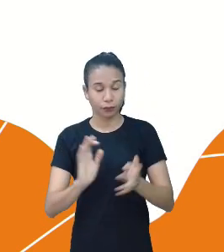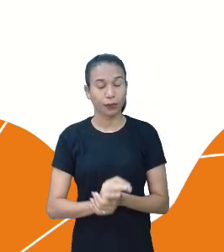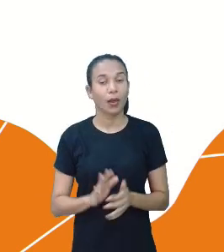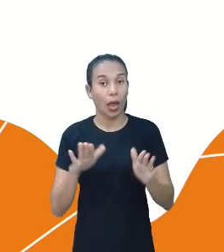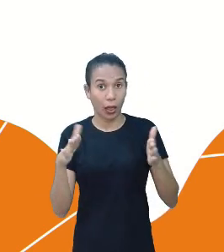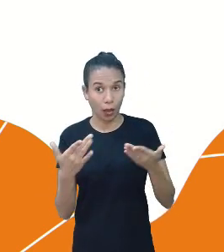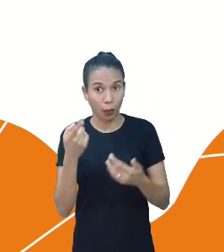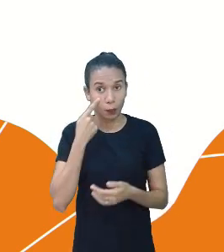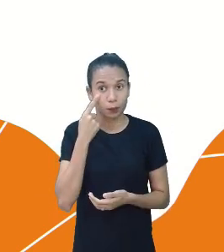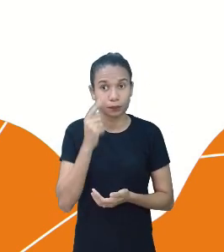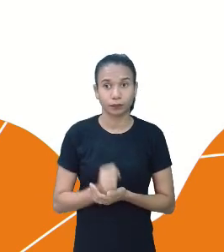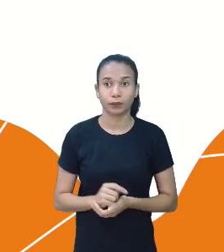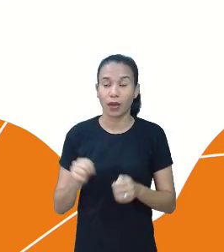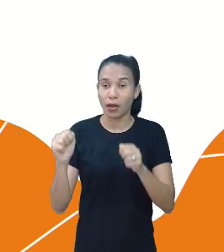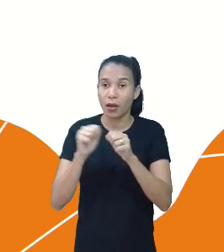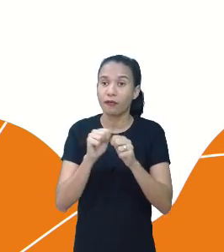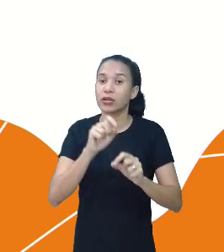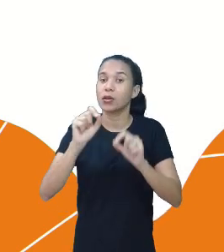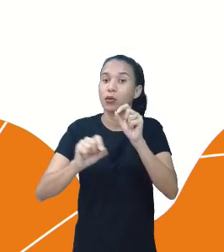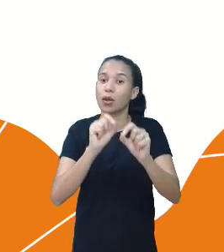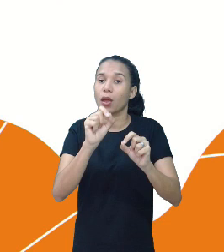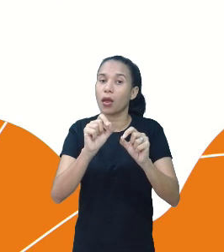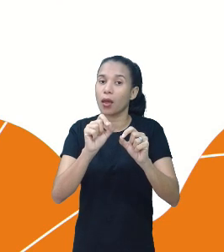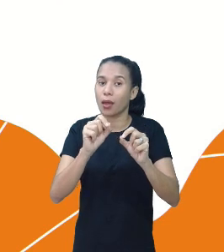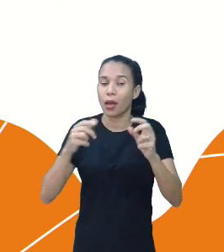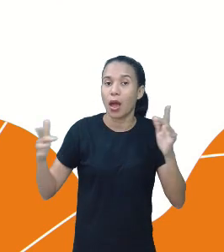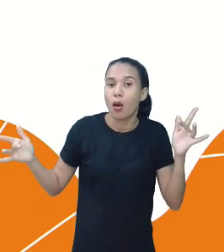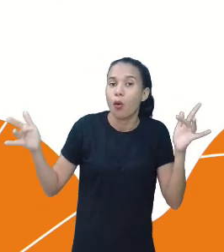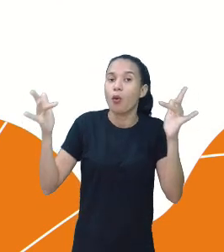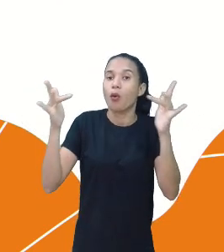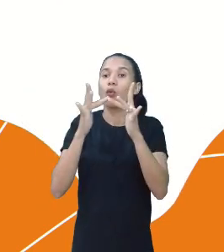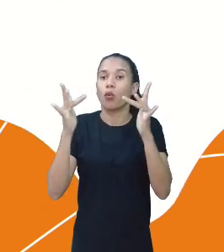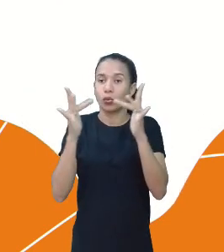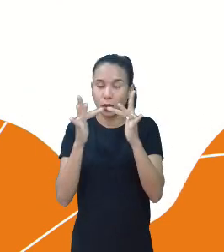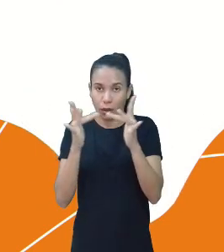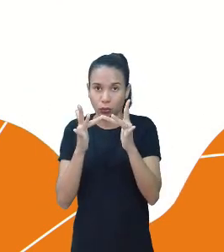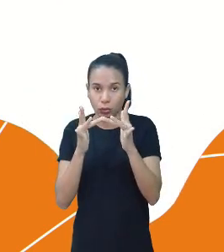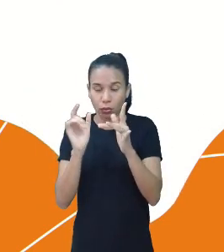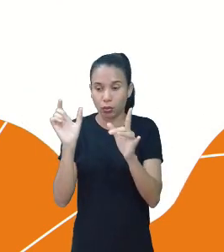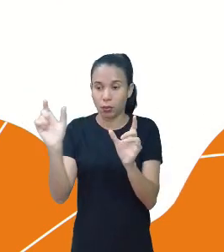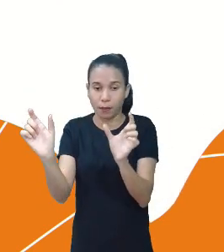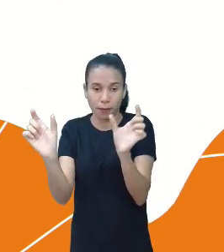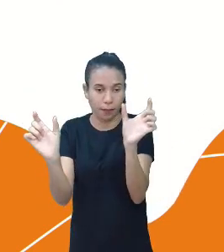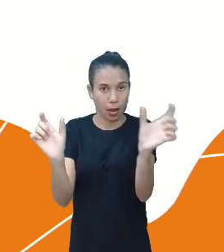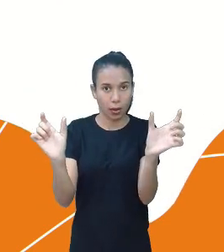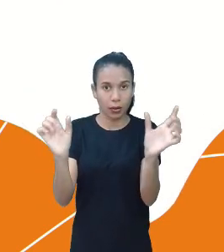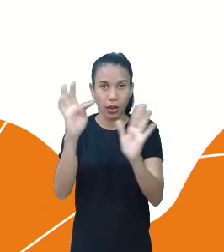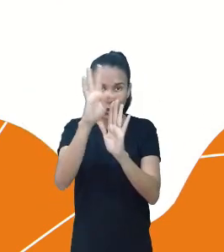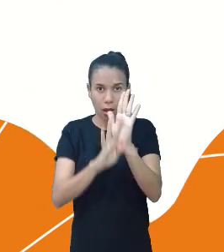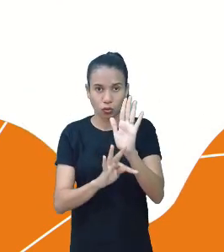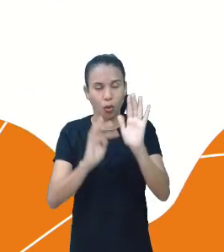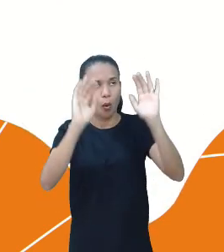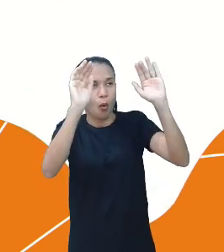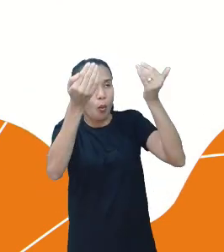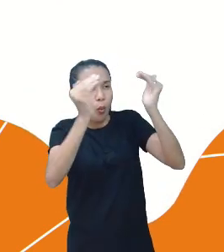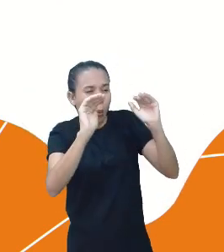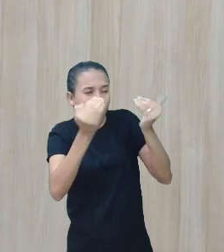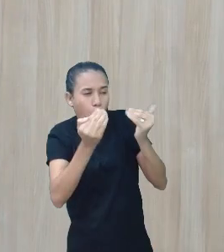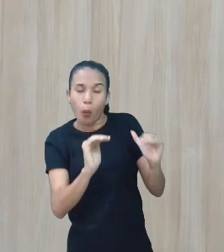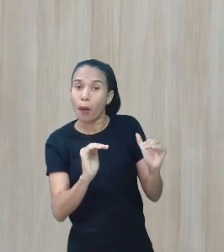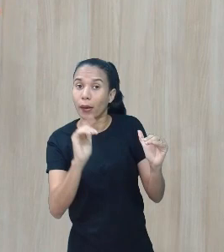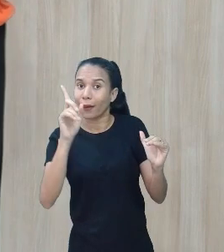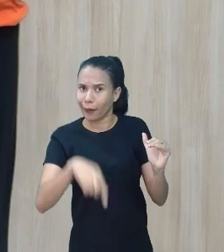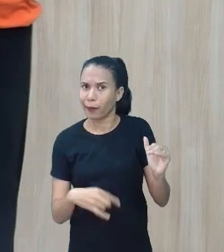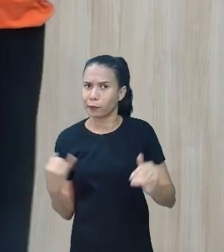Então, estabelecer relações entre partes de um texto. Gente, isso